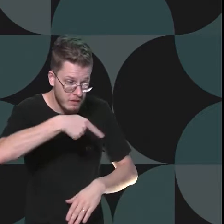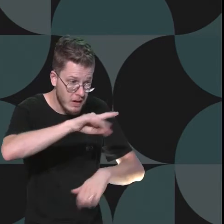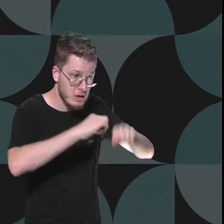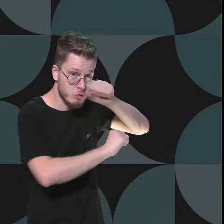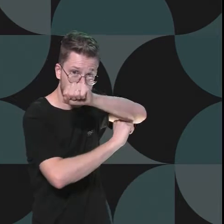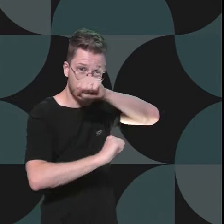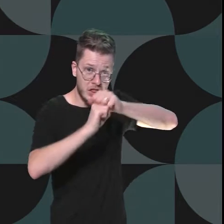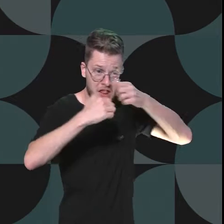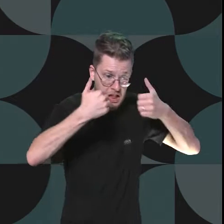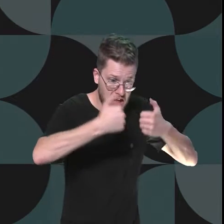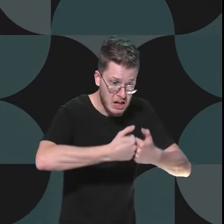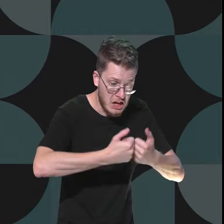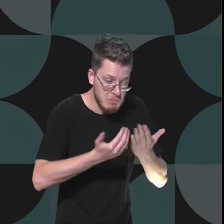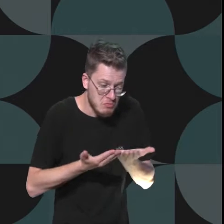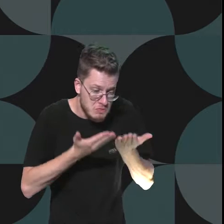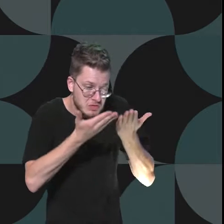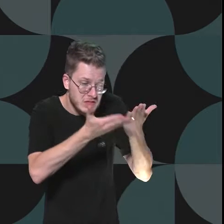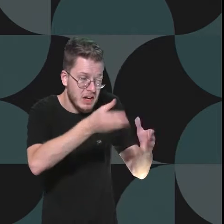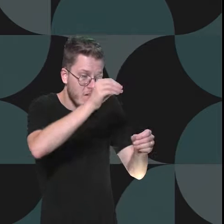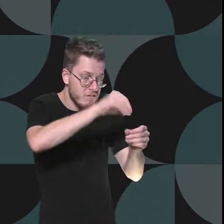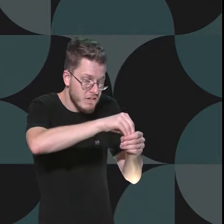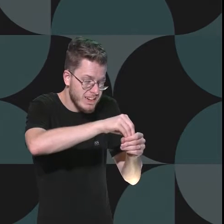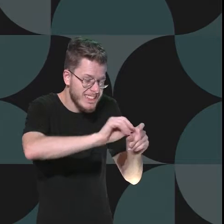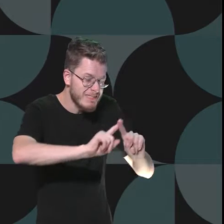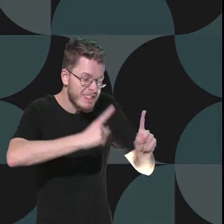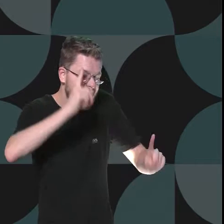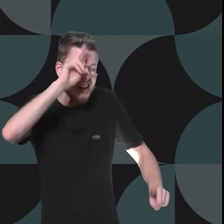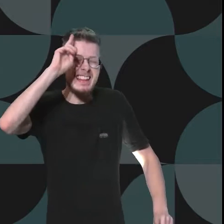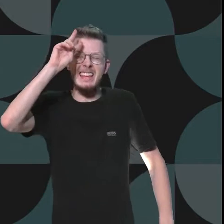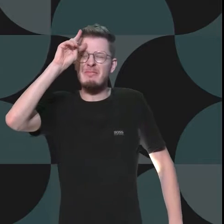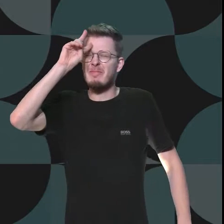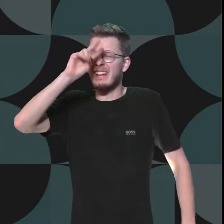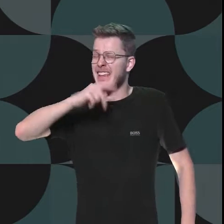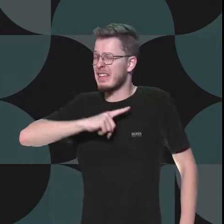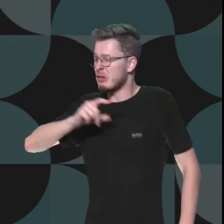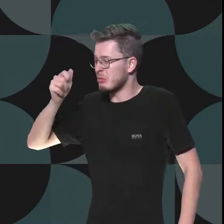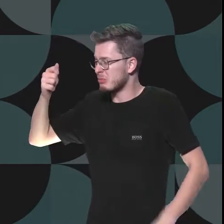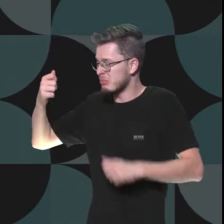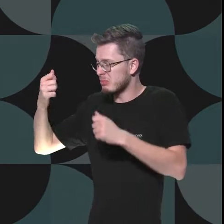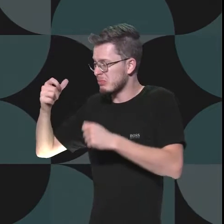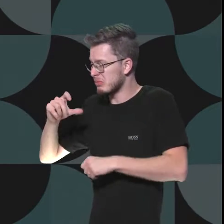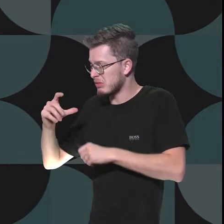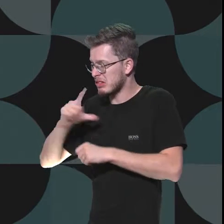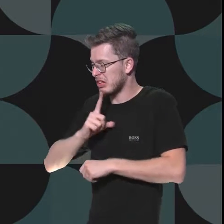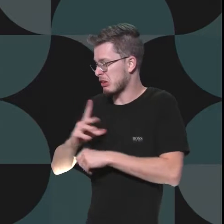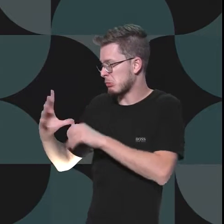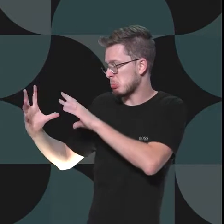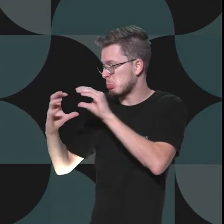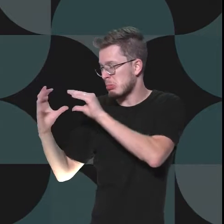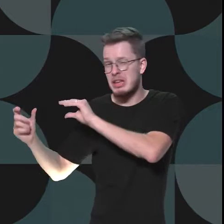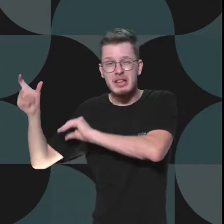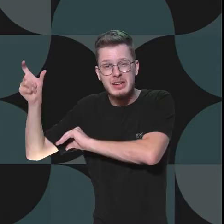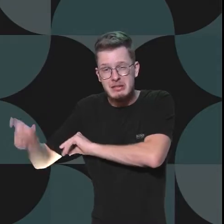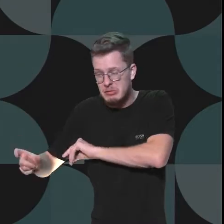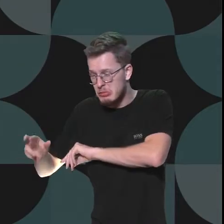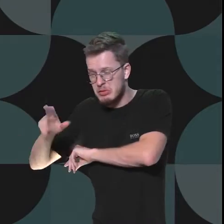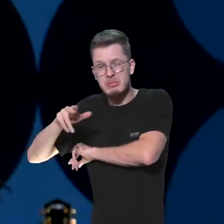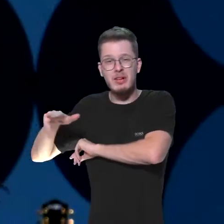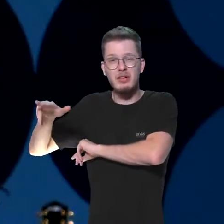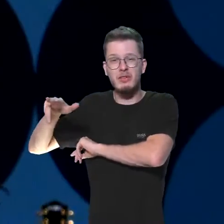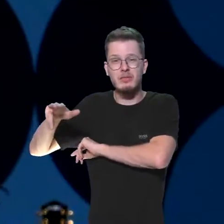sua oferta, e vá primeiro se reconciliar com o seu irmão, então volte e faça a